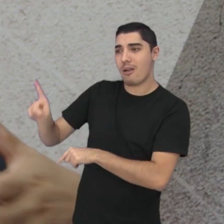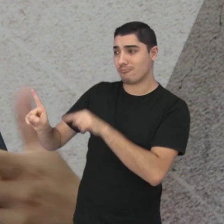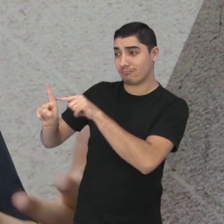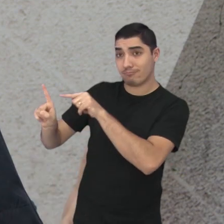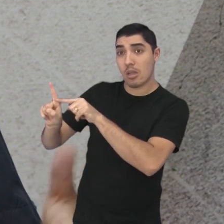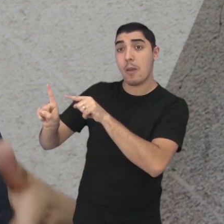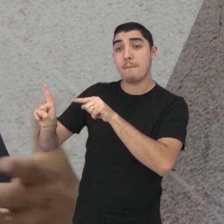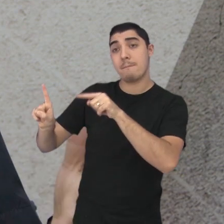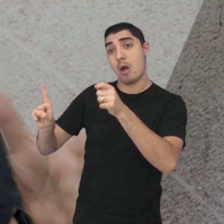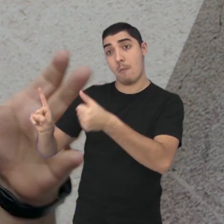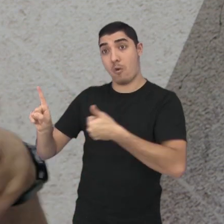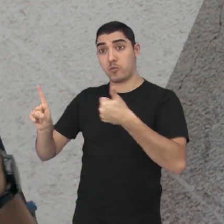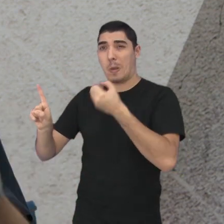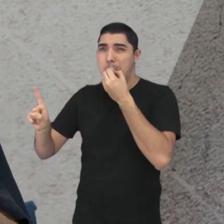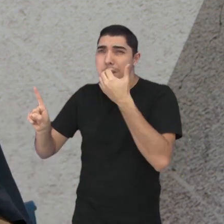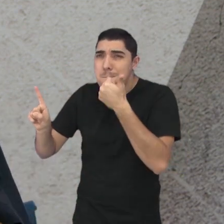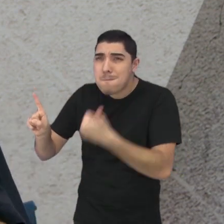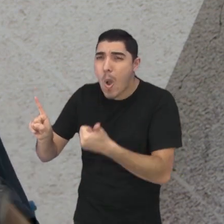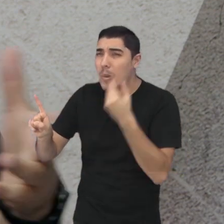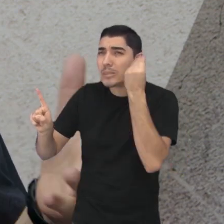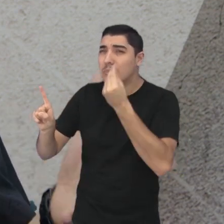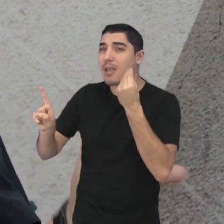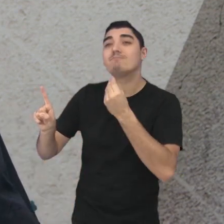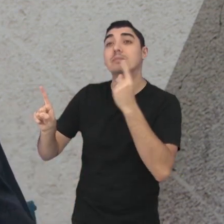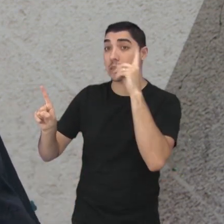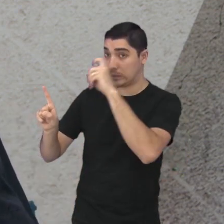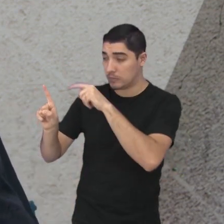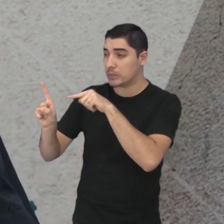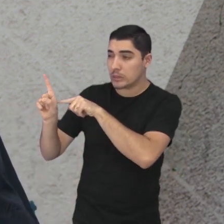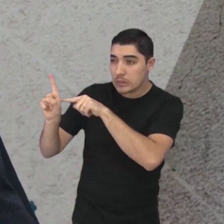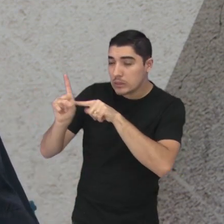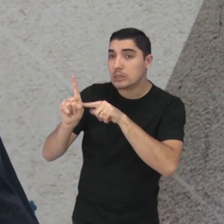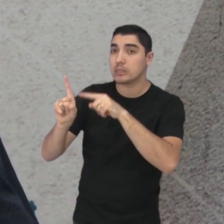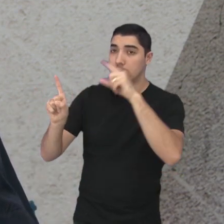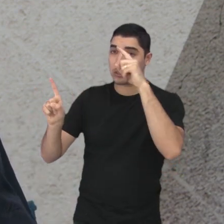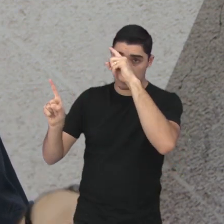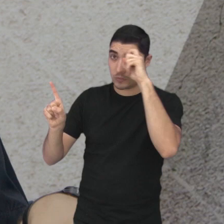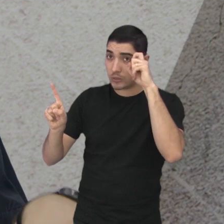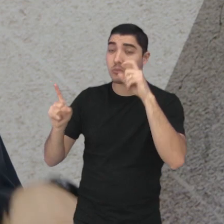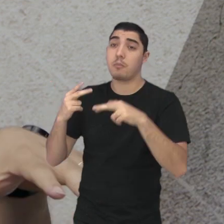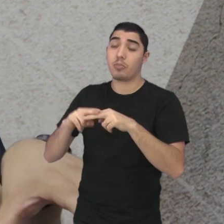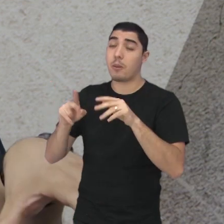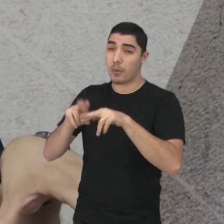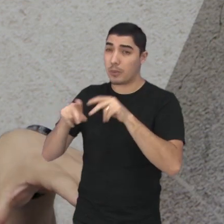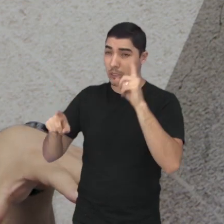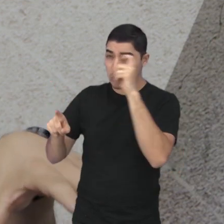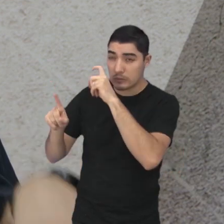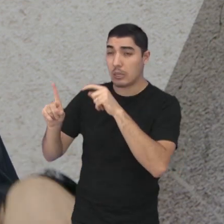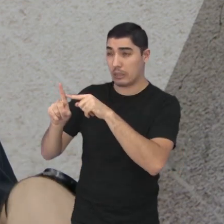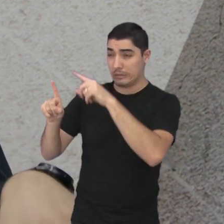A gente comenta muito com outros empresários aqui da região, por exemplo, que essa é uma necessidade